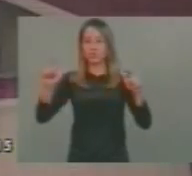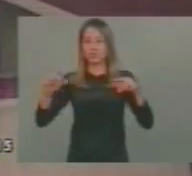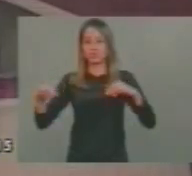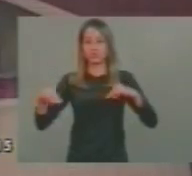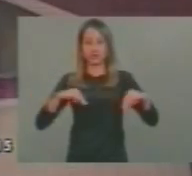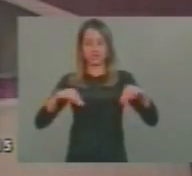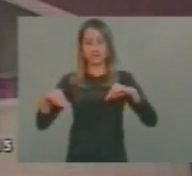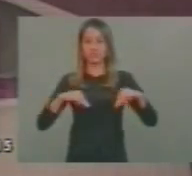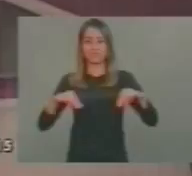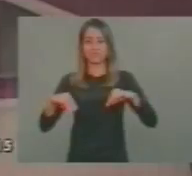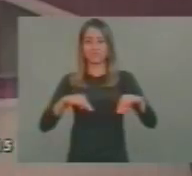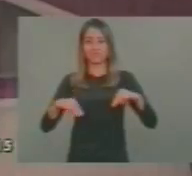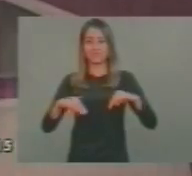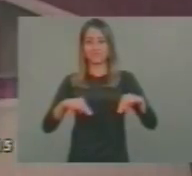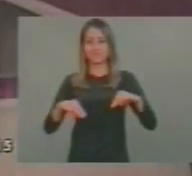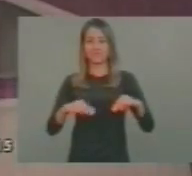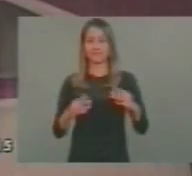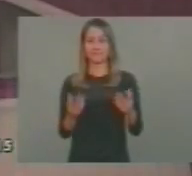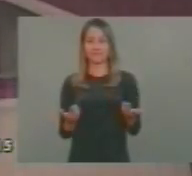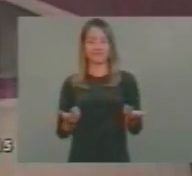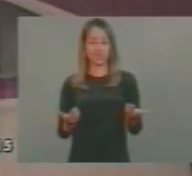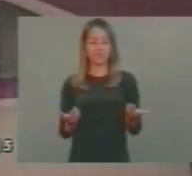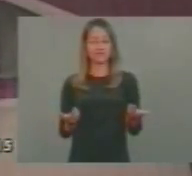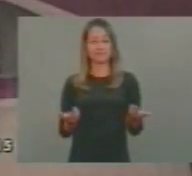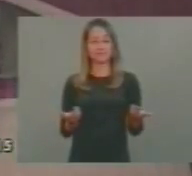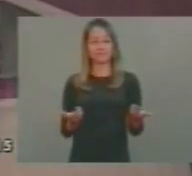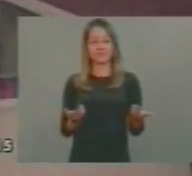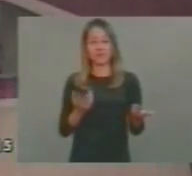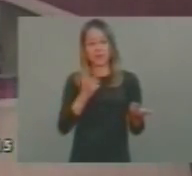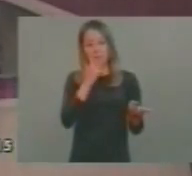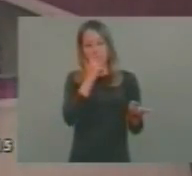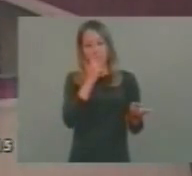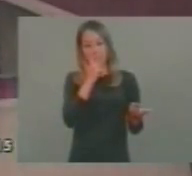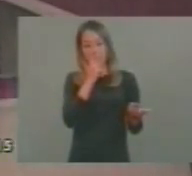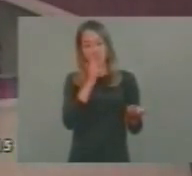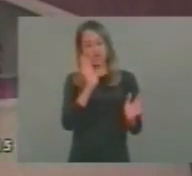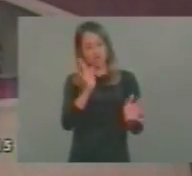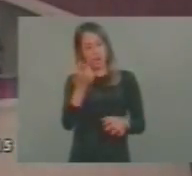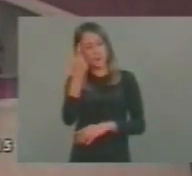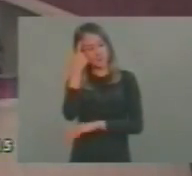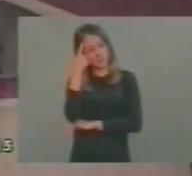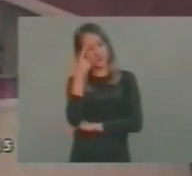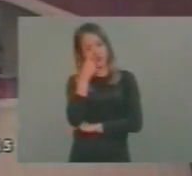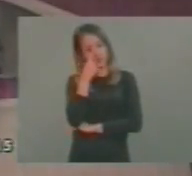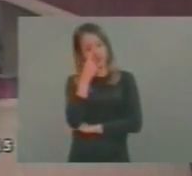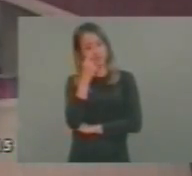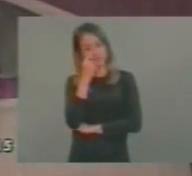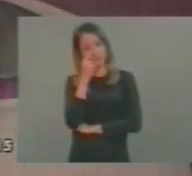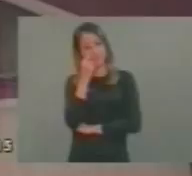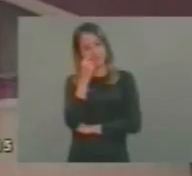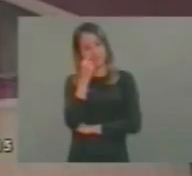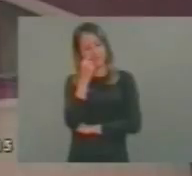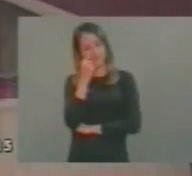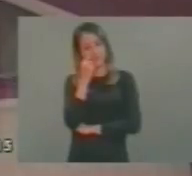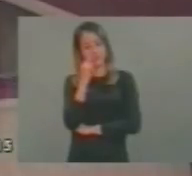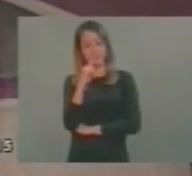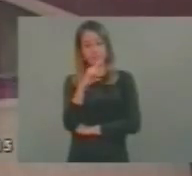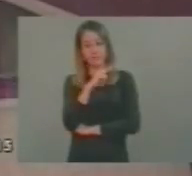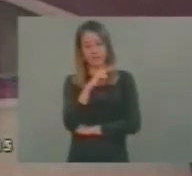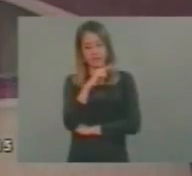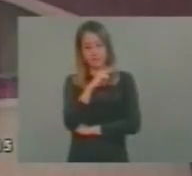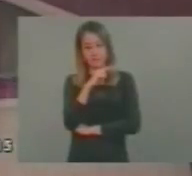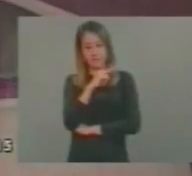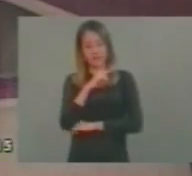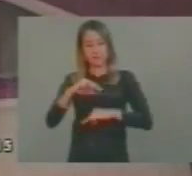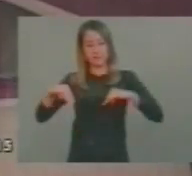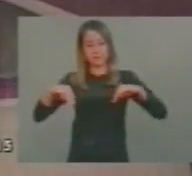O deputado Heitor Ferrer, do PDT, defendeu a manutenção do status de Ministério da Controladoria Geral da União. Segundo o